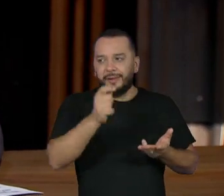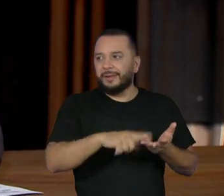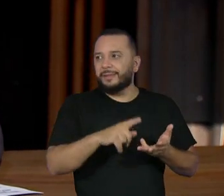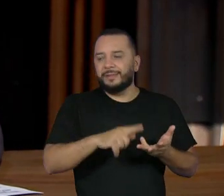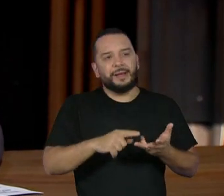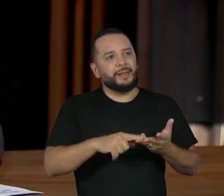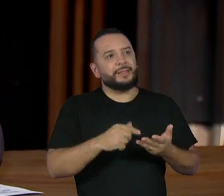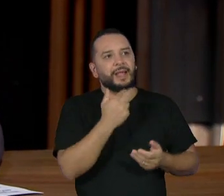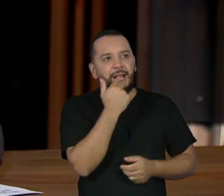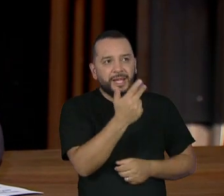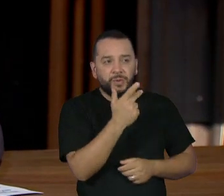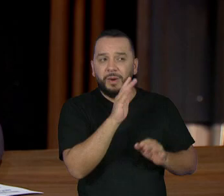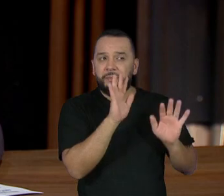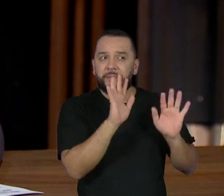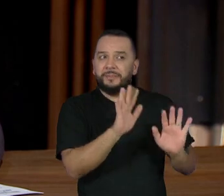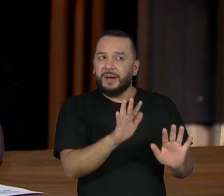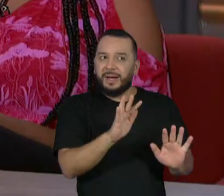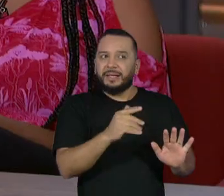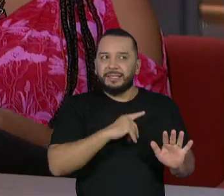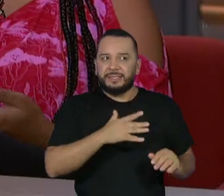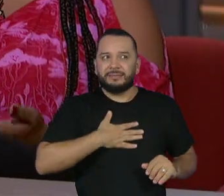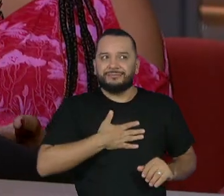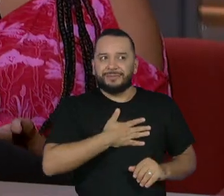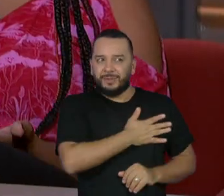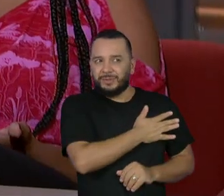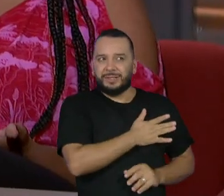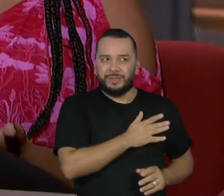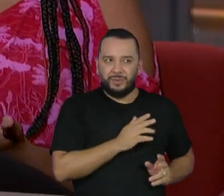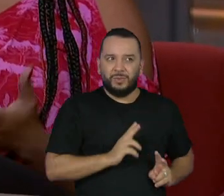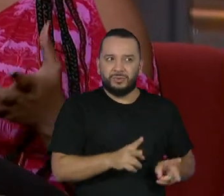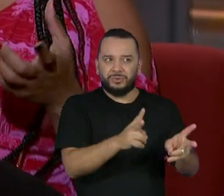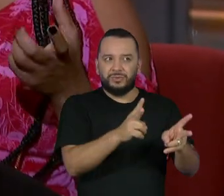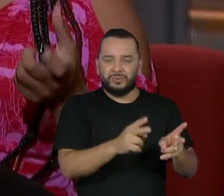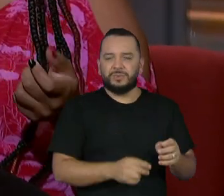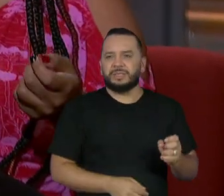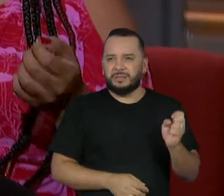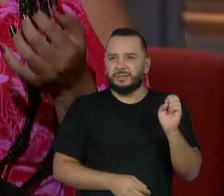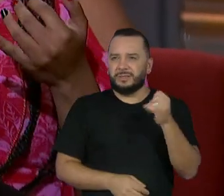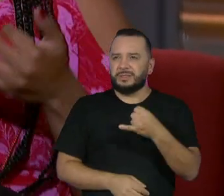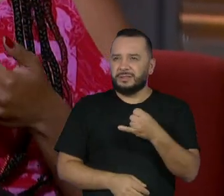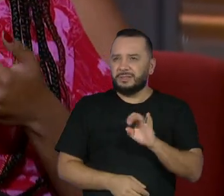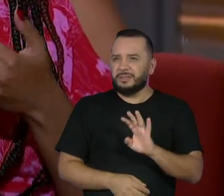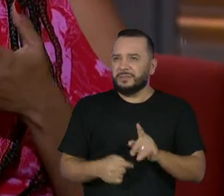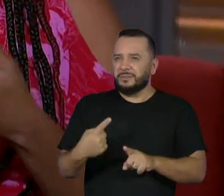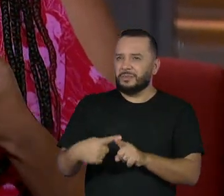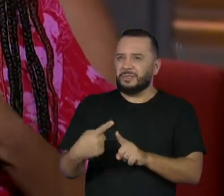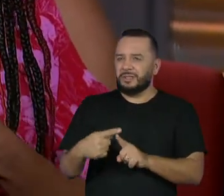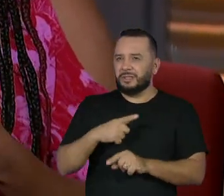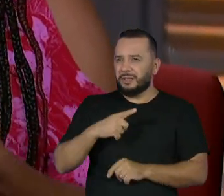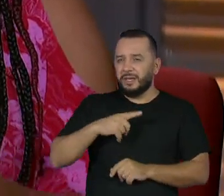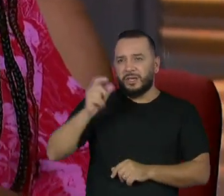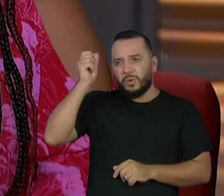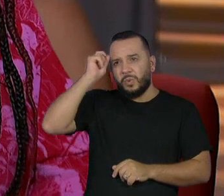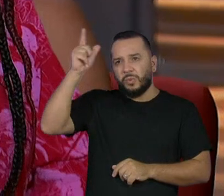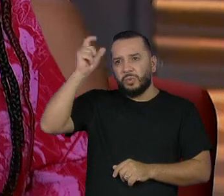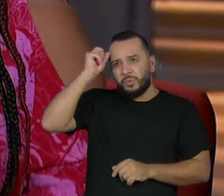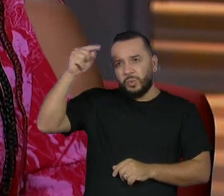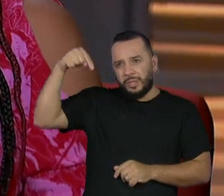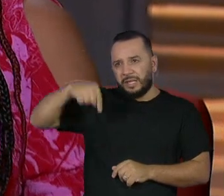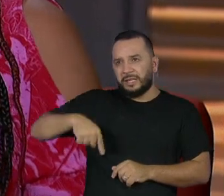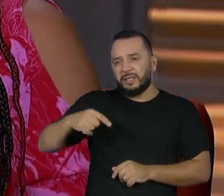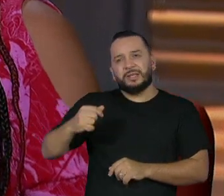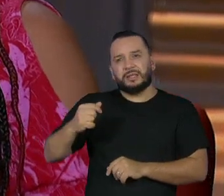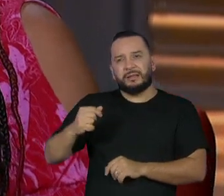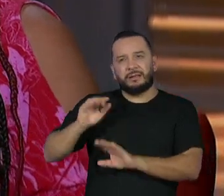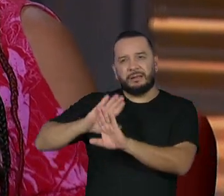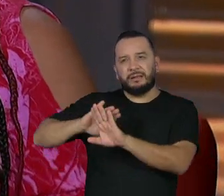colateral continua, né? Continua porque a gente, infelizmente, ainda tem uma cultura escravocrata até os dias de